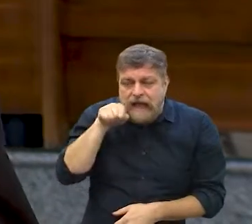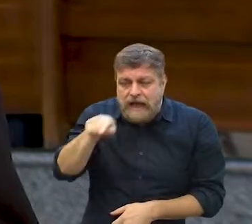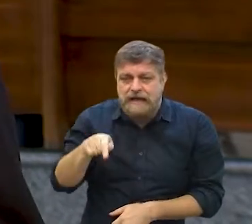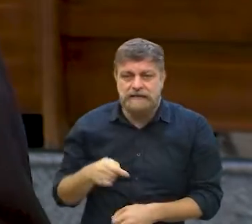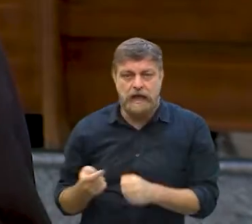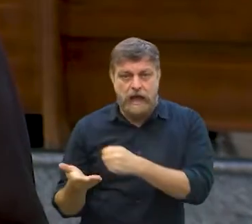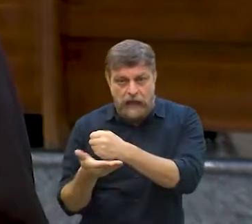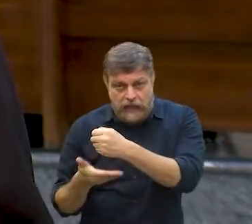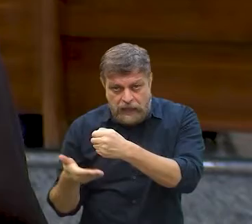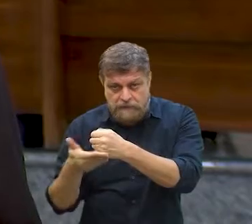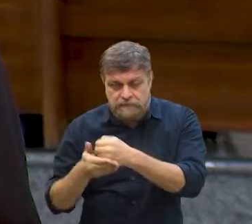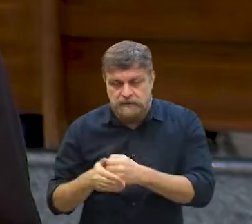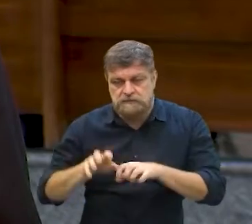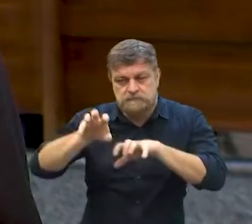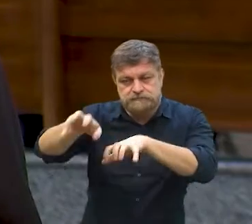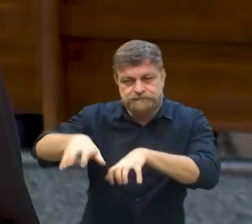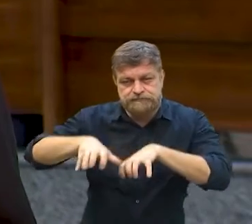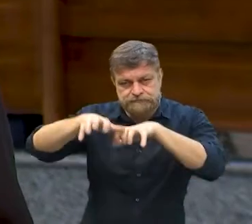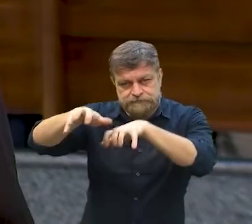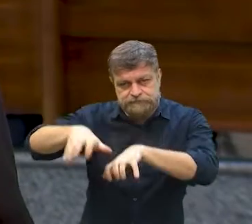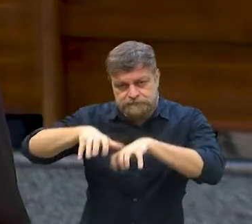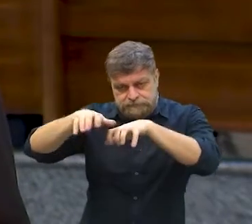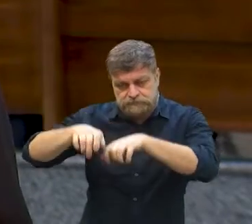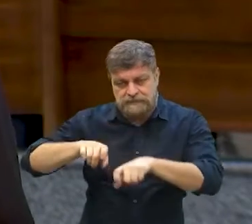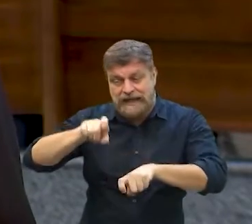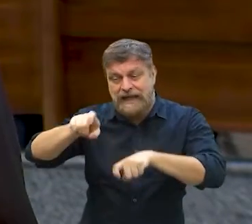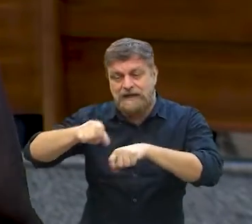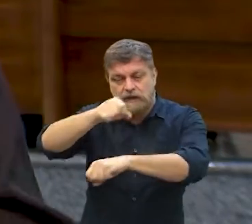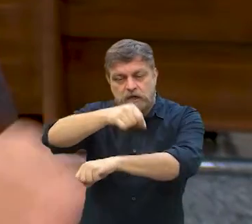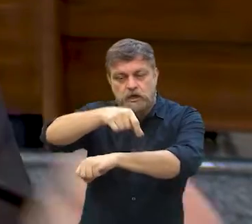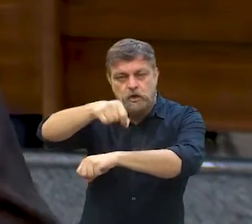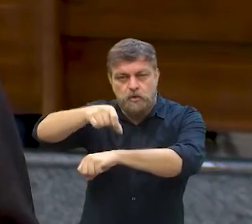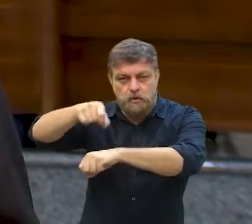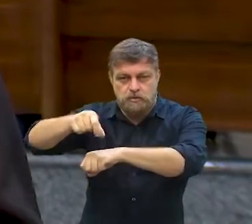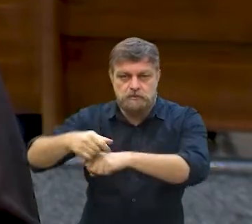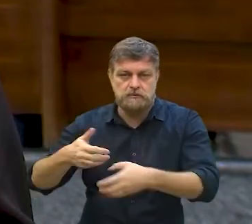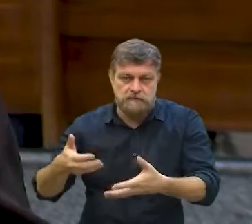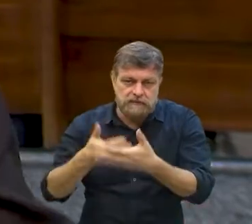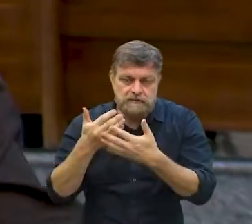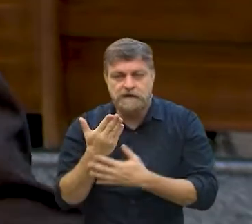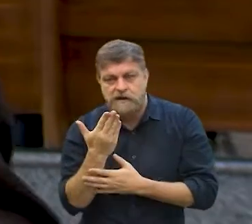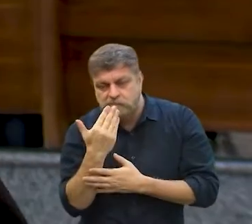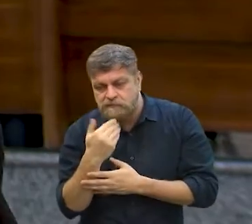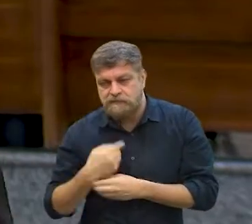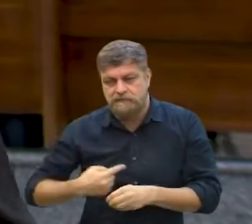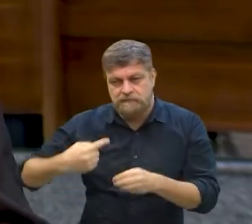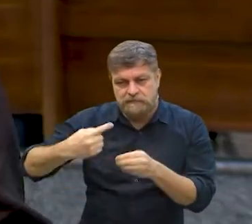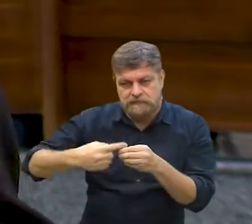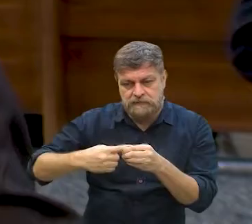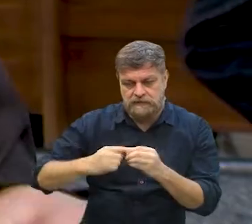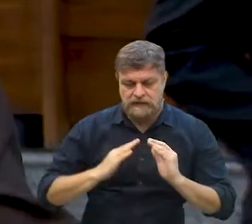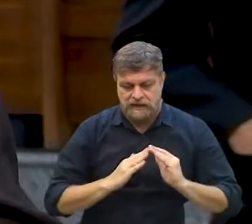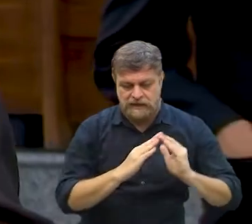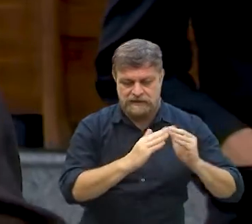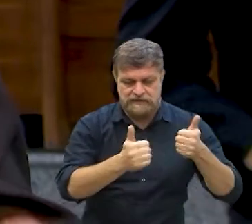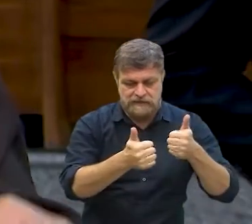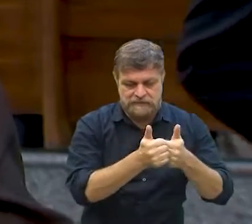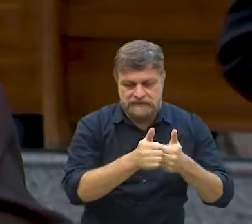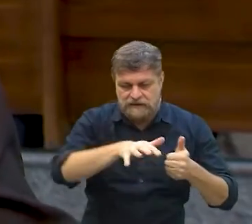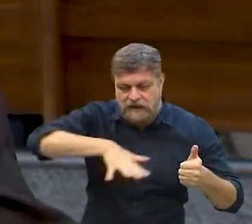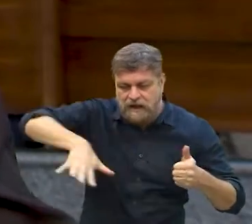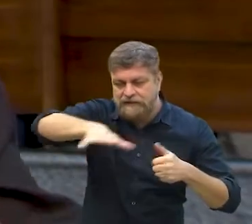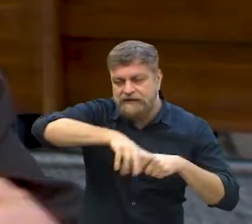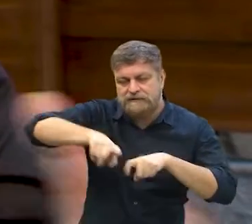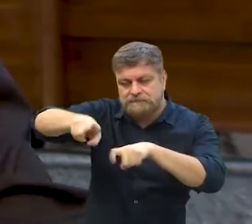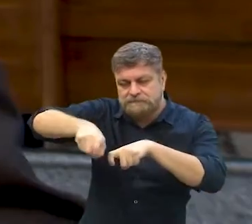cidades menores que ainda vivem, muitas vezes, por conta das agriculturas ao seu redor, do